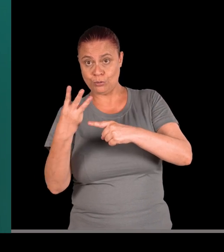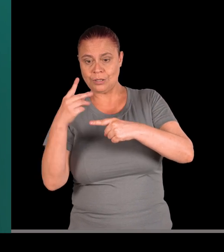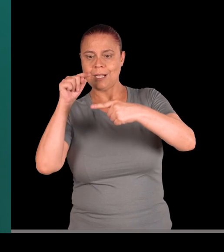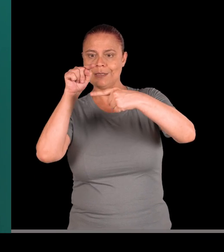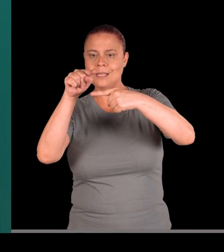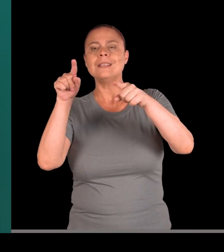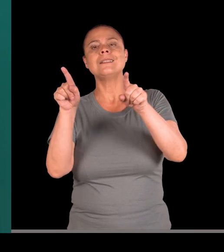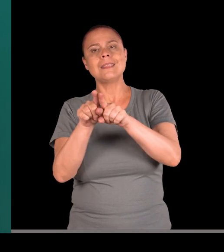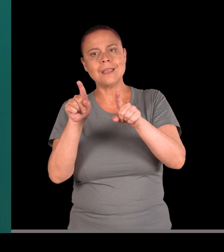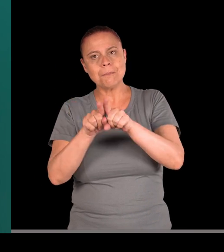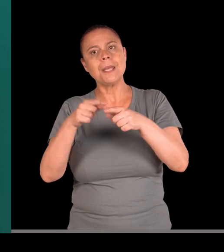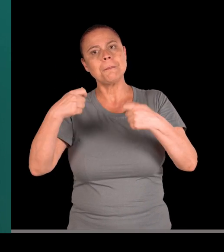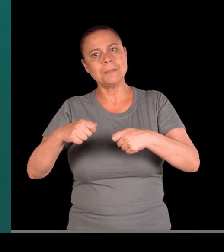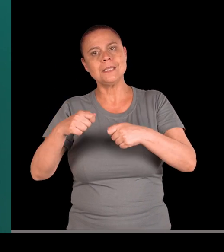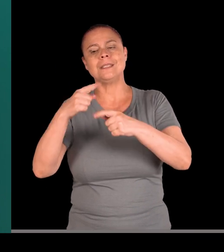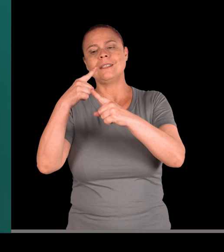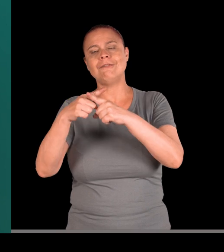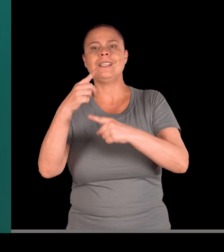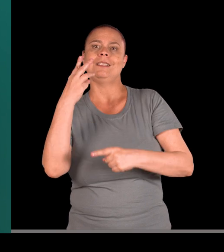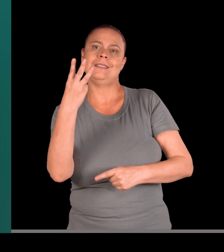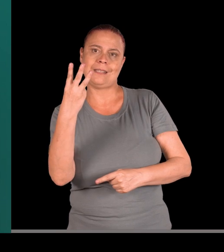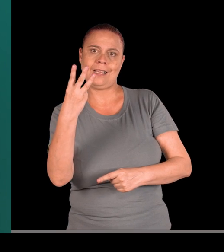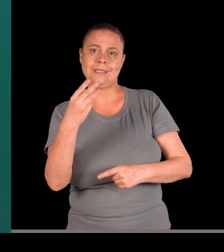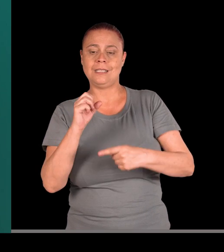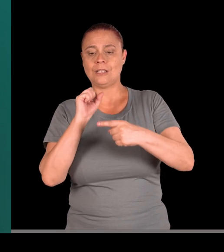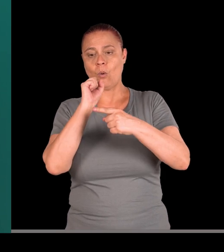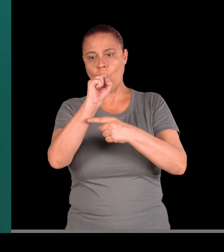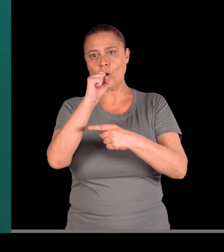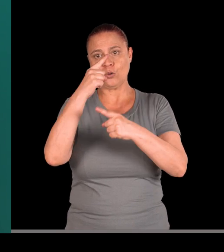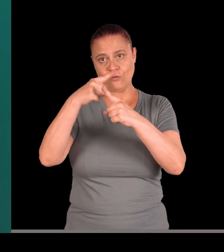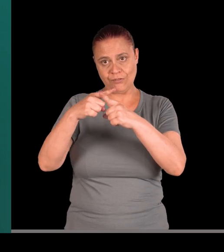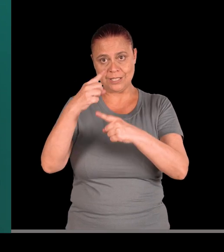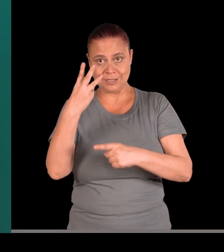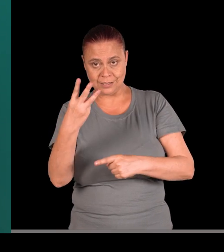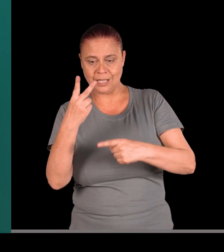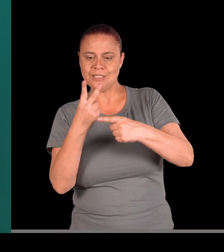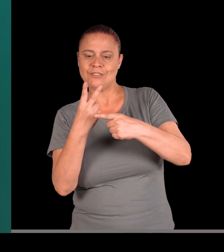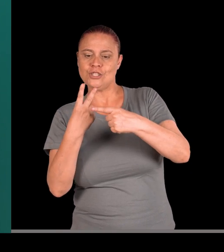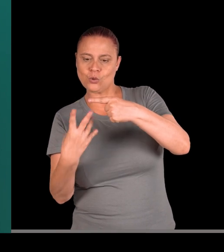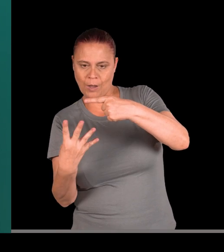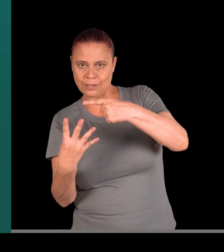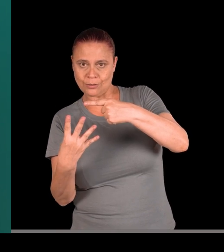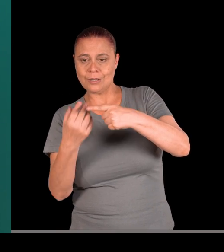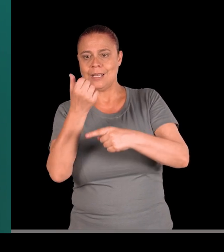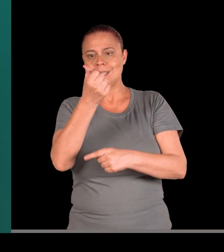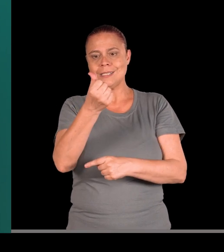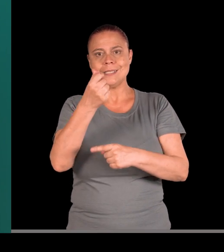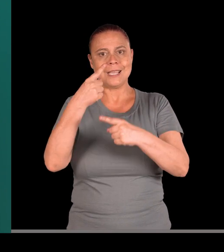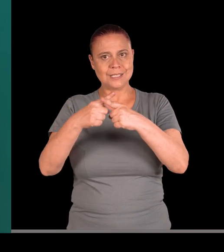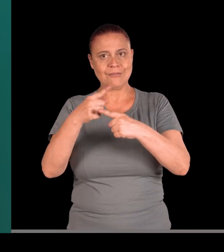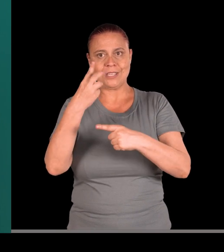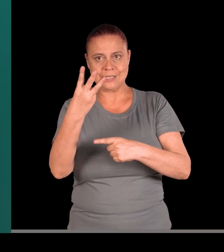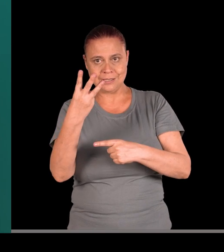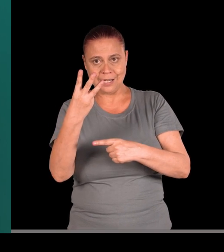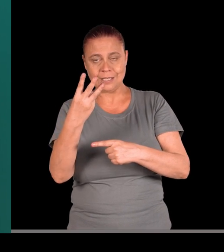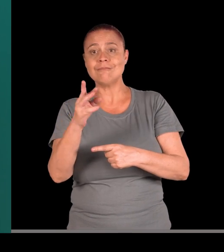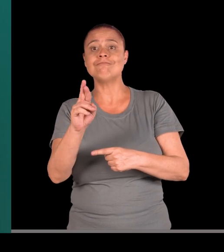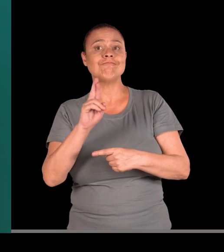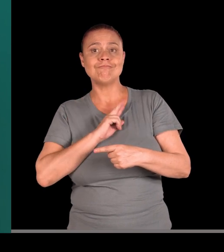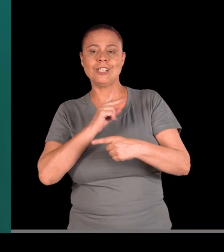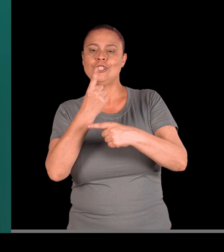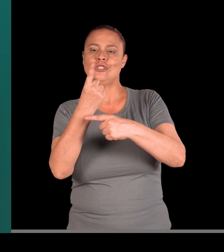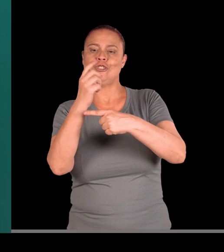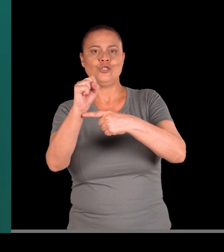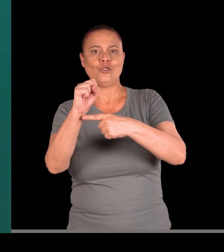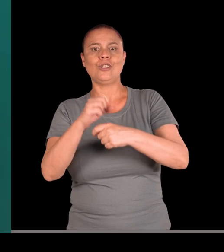3, eu multiplico o numerador por 3 também. Então, 8 vezes 3, 24. E 6 vezes